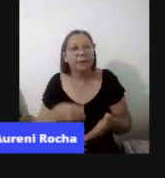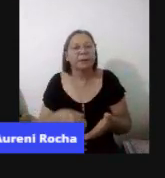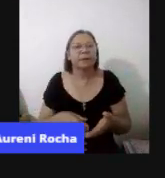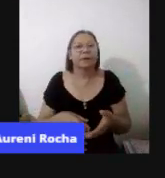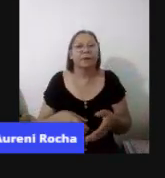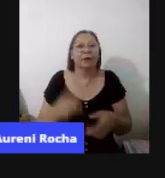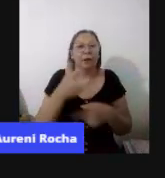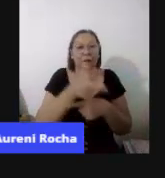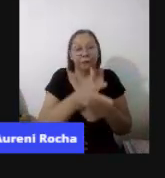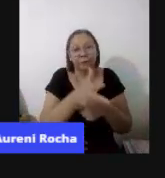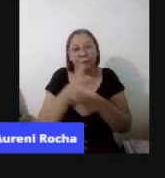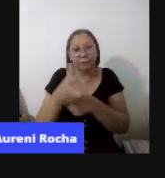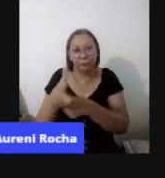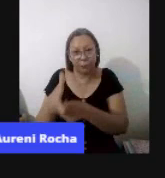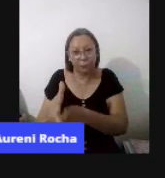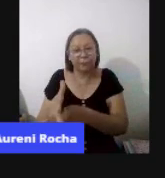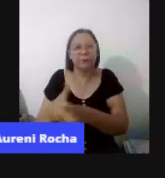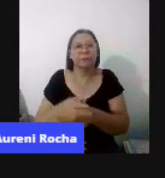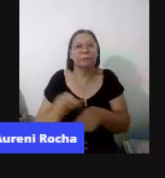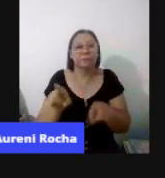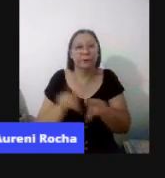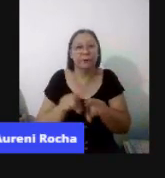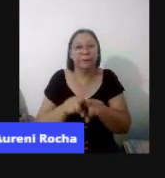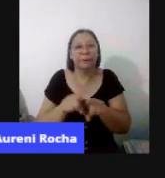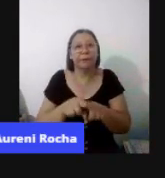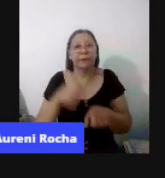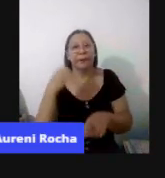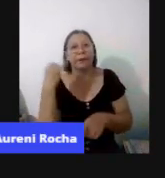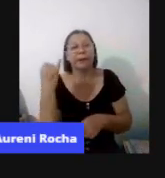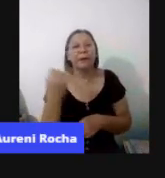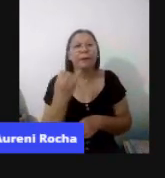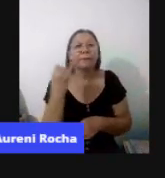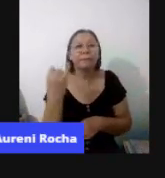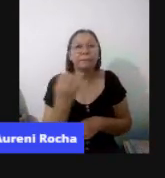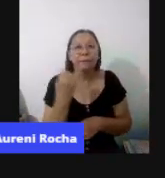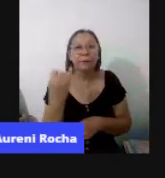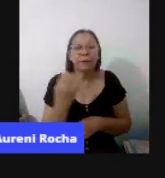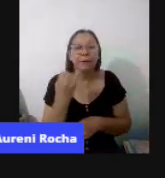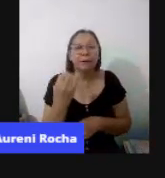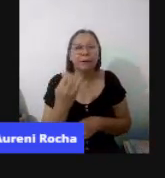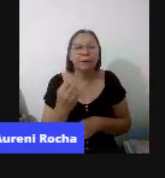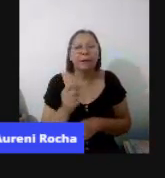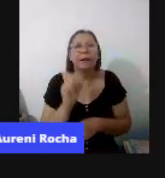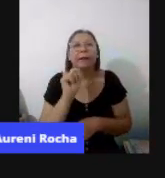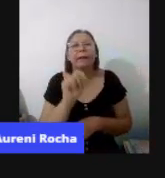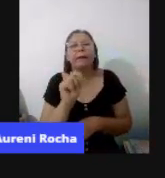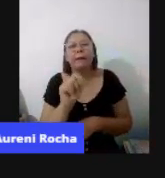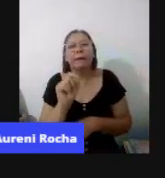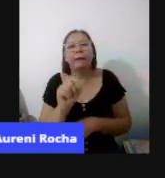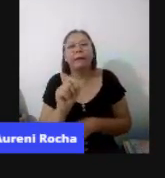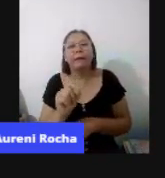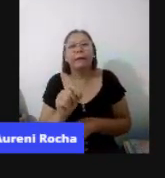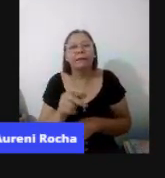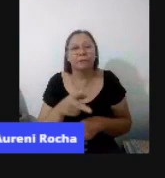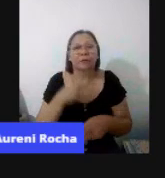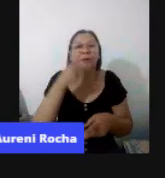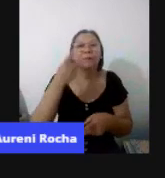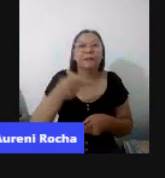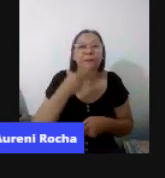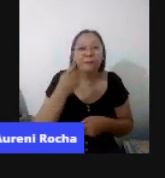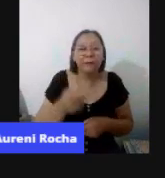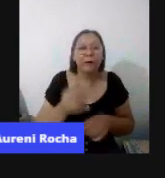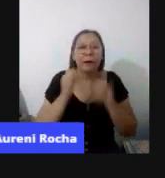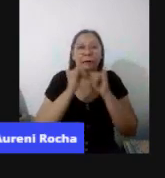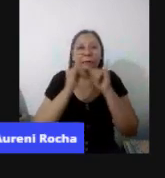também é importante a gente pensar para quem que nós estamos dirigindo a nossa fala. Quem que é aquela pessoa que